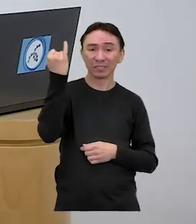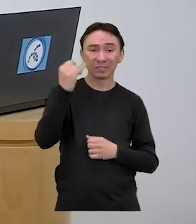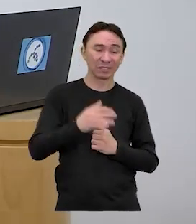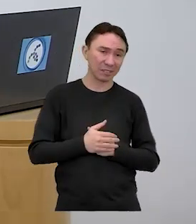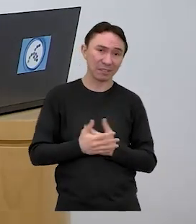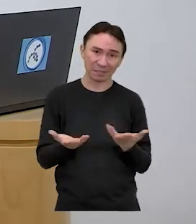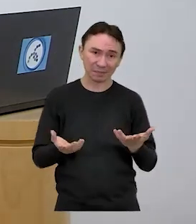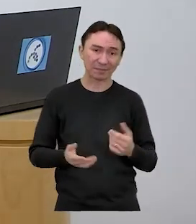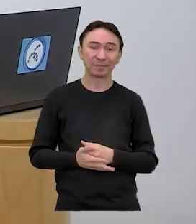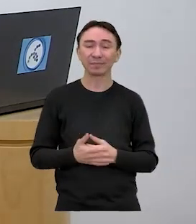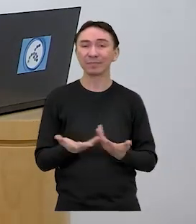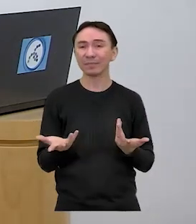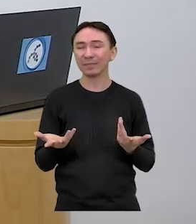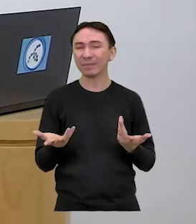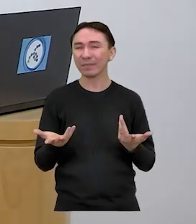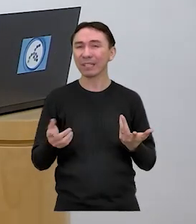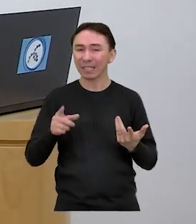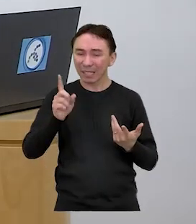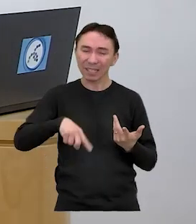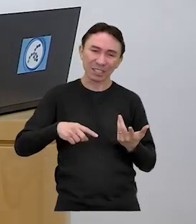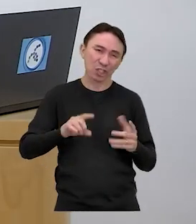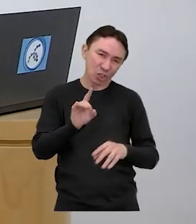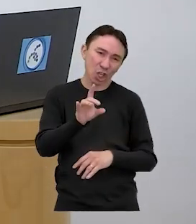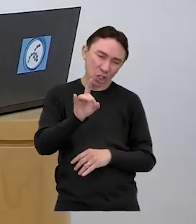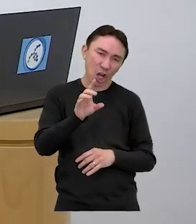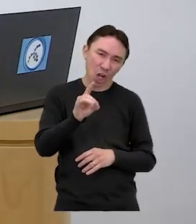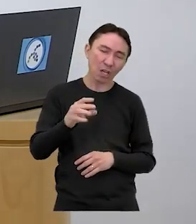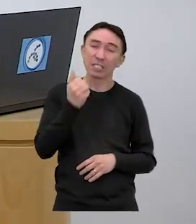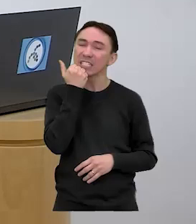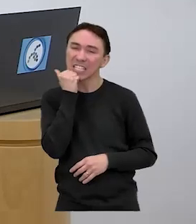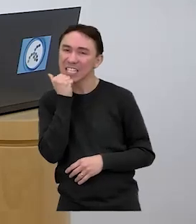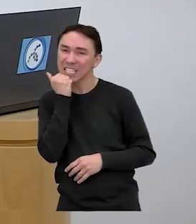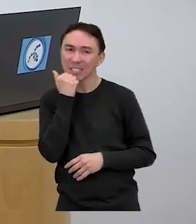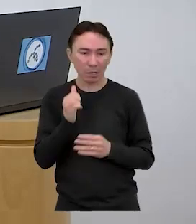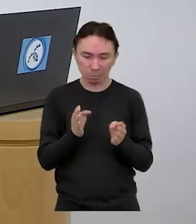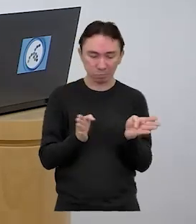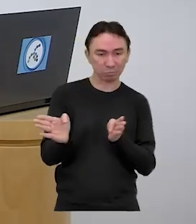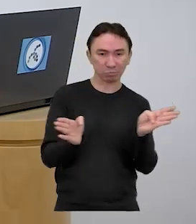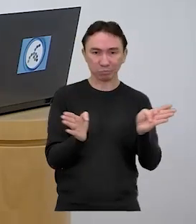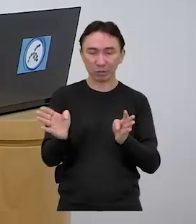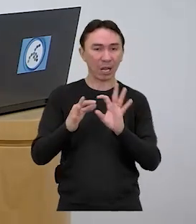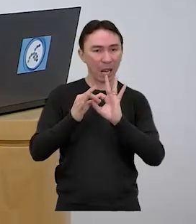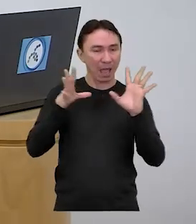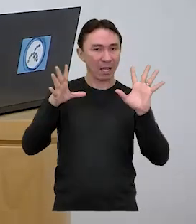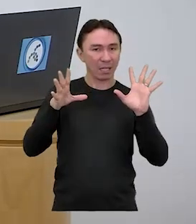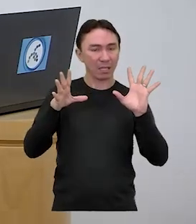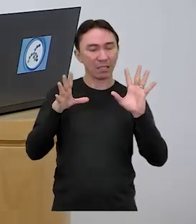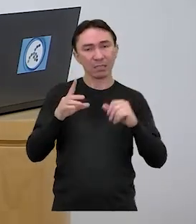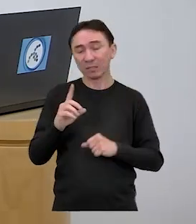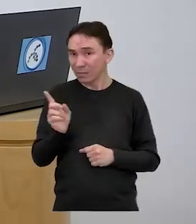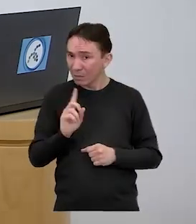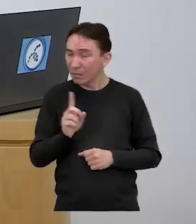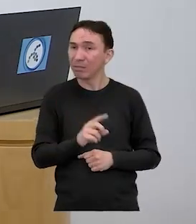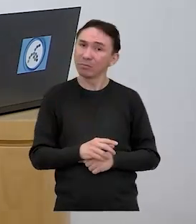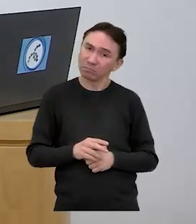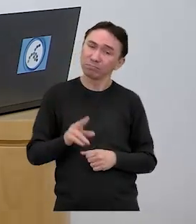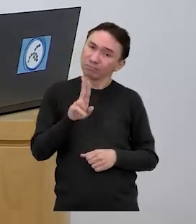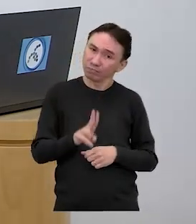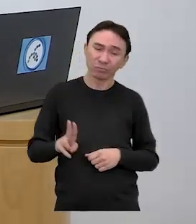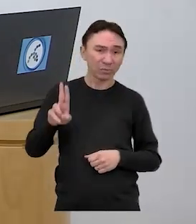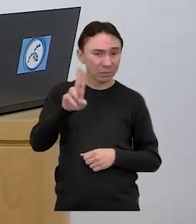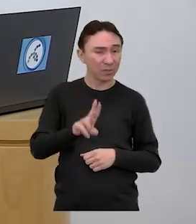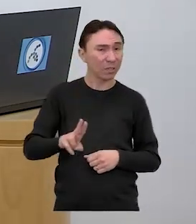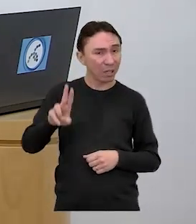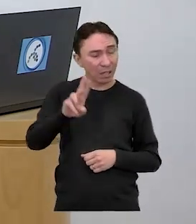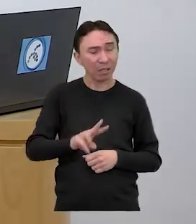só para a questão da ciência, né? Como foi feito isso aí, e praticar, e poder usar e poder